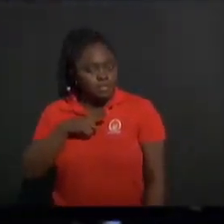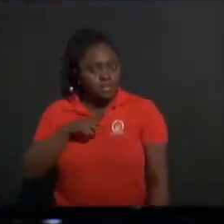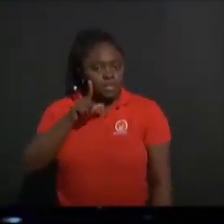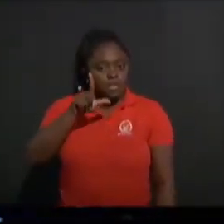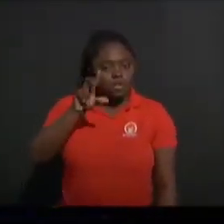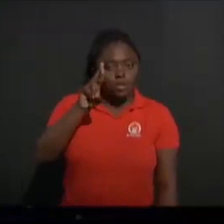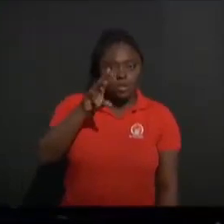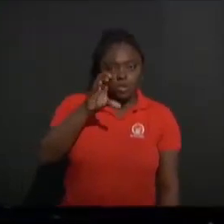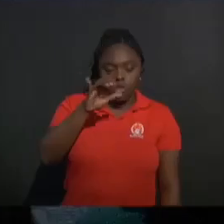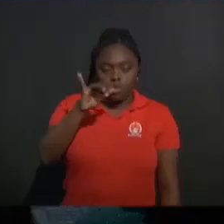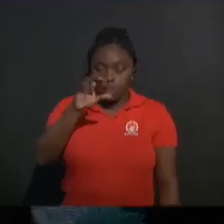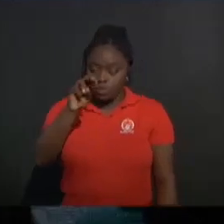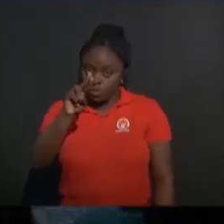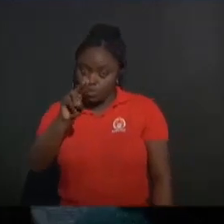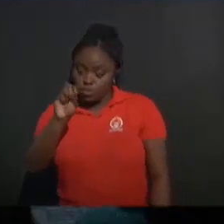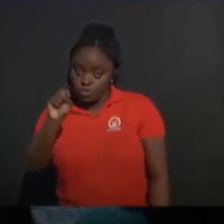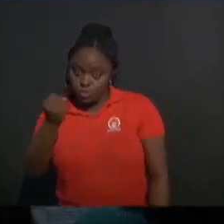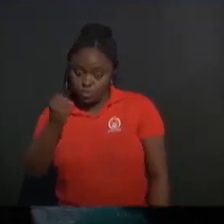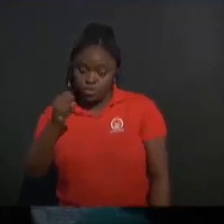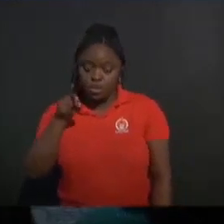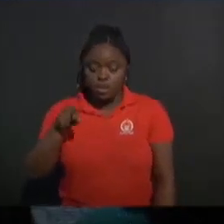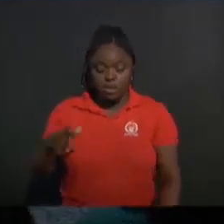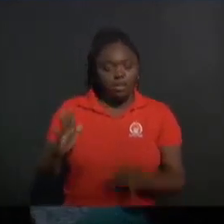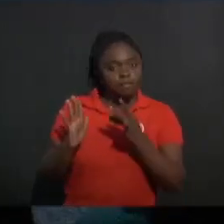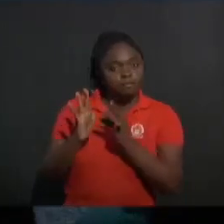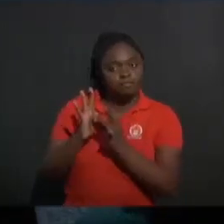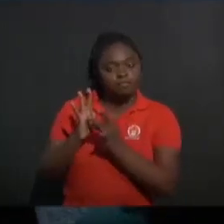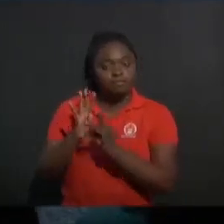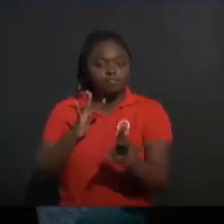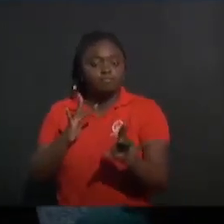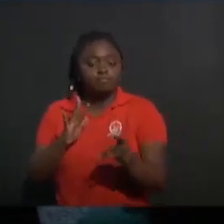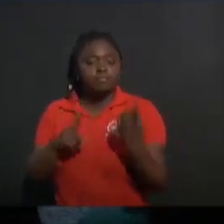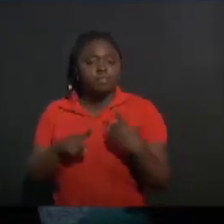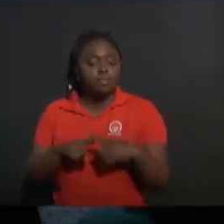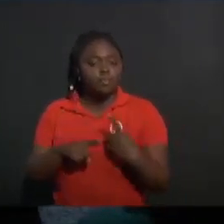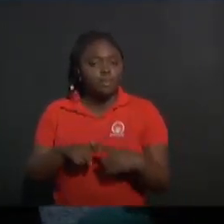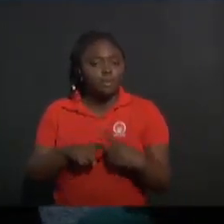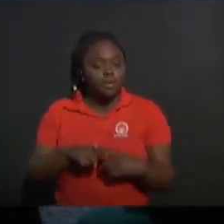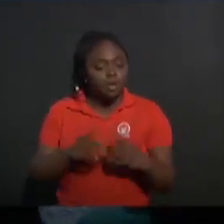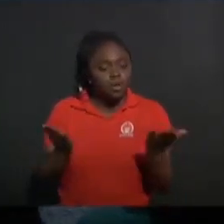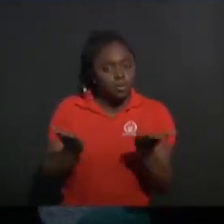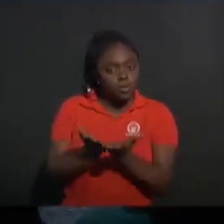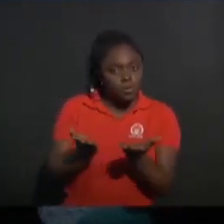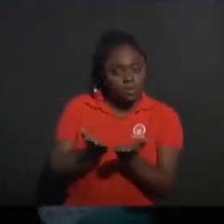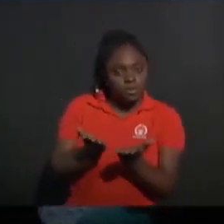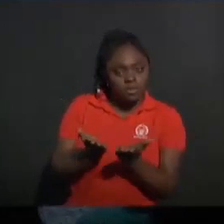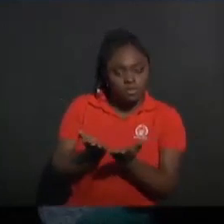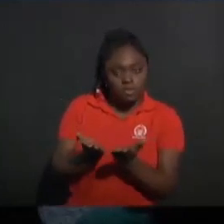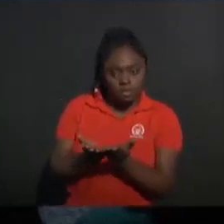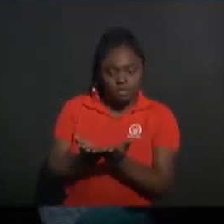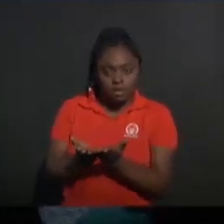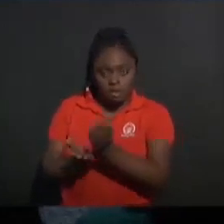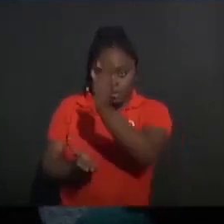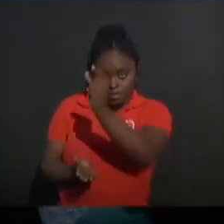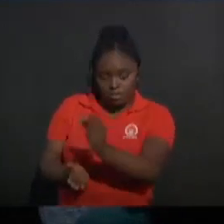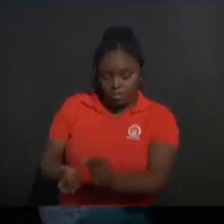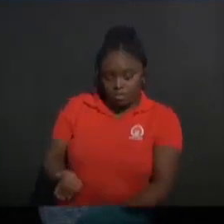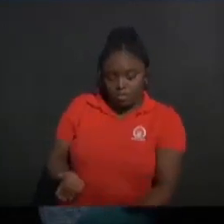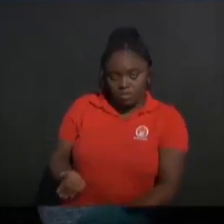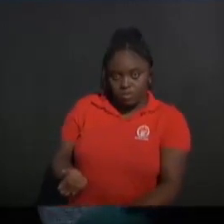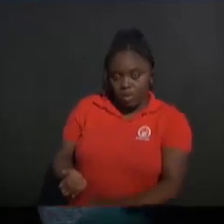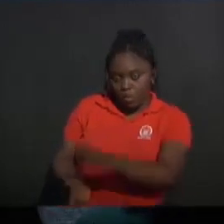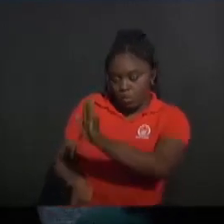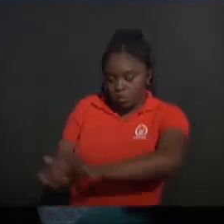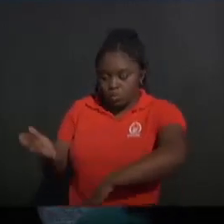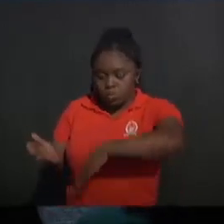era o anticristo. Por quê? Porque ele passava piche nos cristãos e punha fogo neles para iluminar as noites